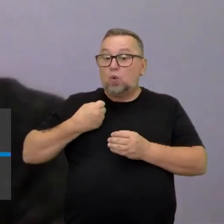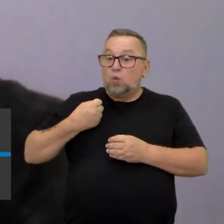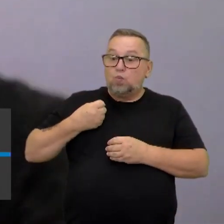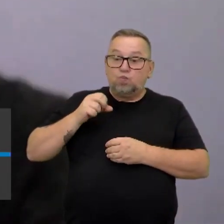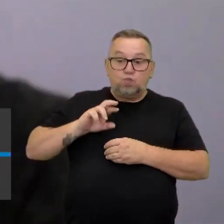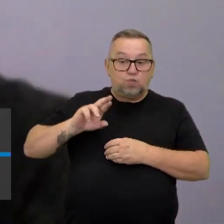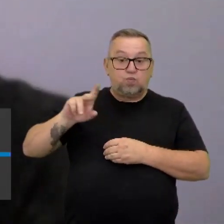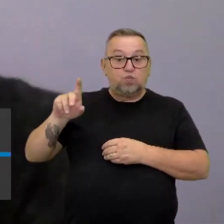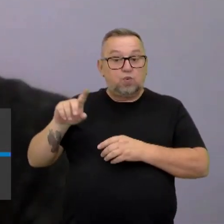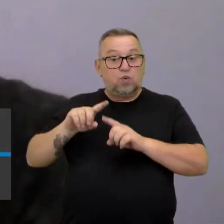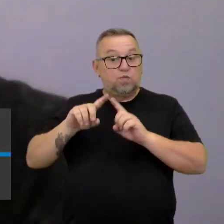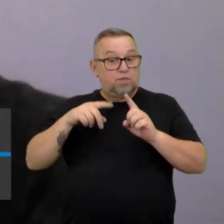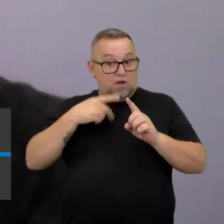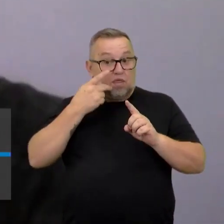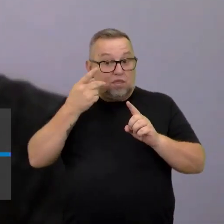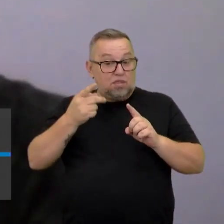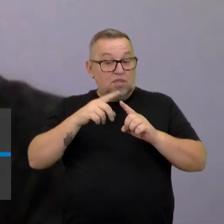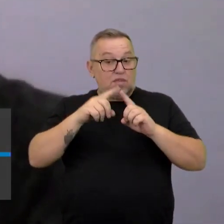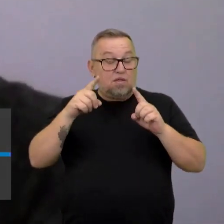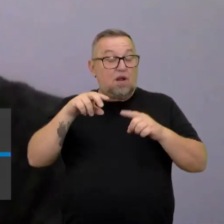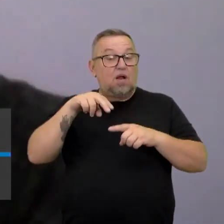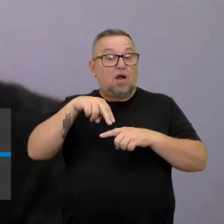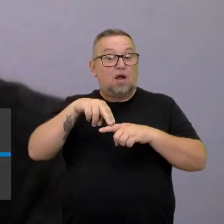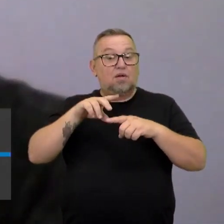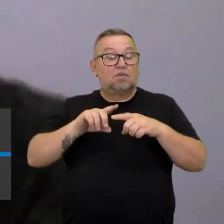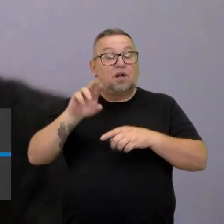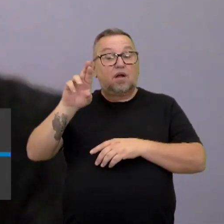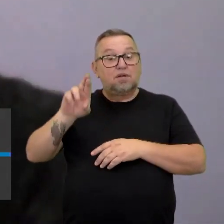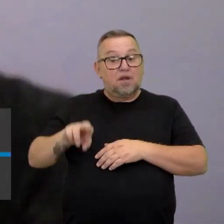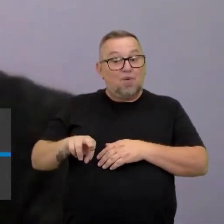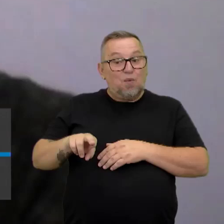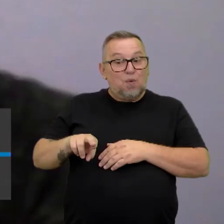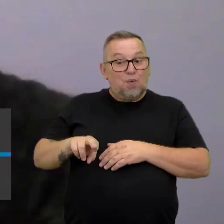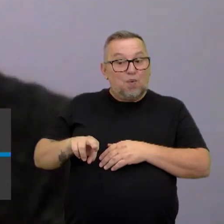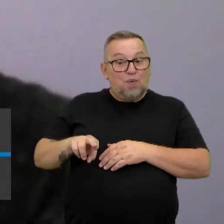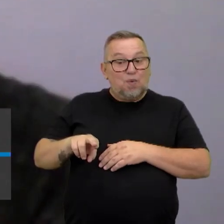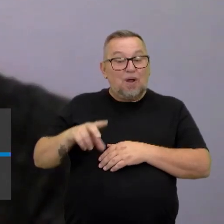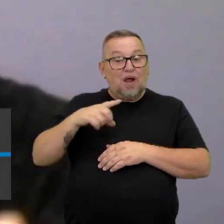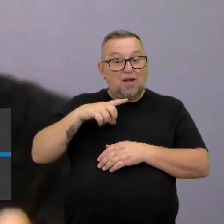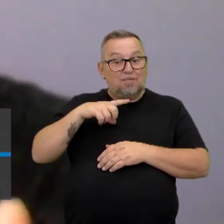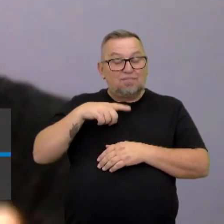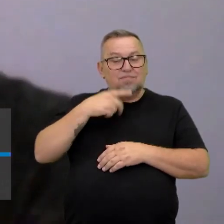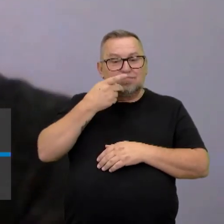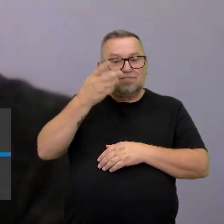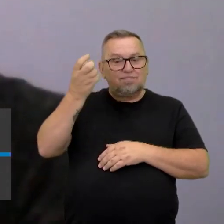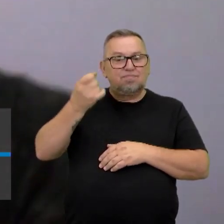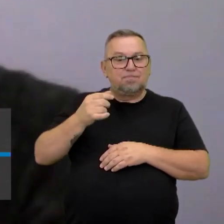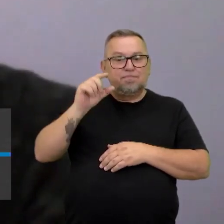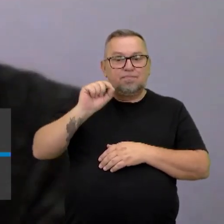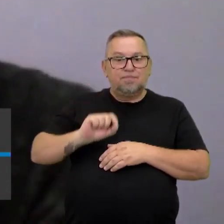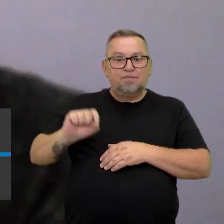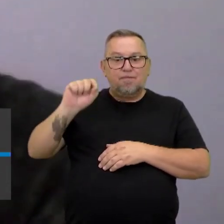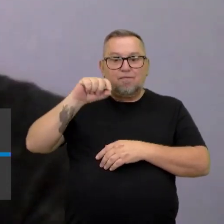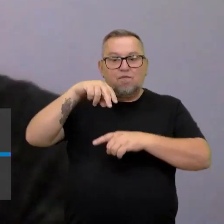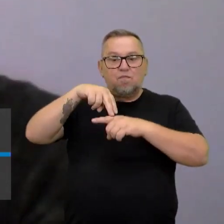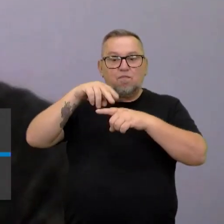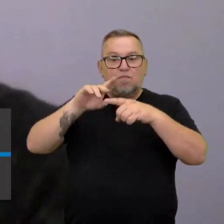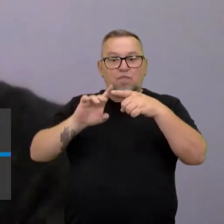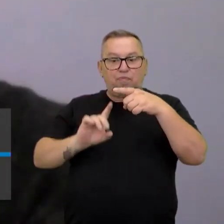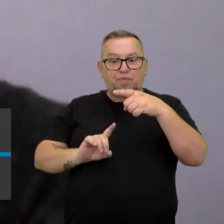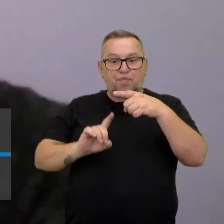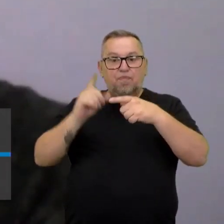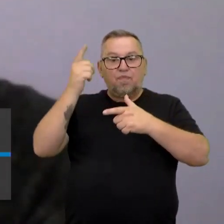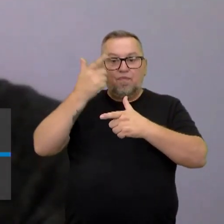diferentes. Só que como se trata de uma razão, né, Vivi? A gente tem que entender, como a gente já comentou bastante, que a fração é o resultado